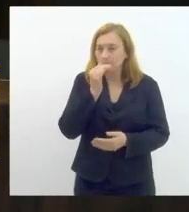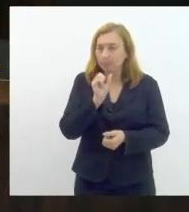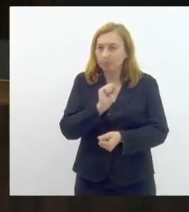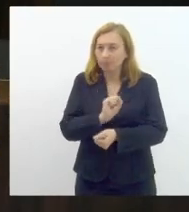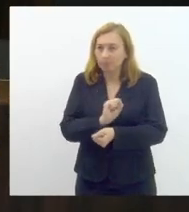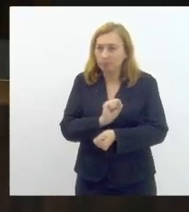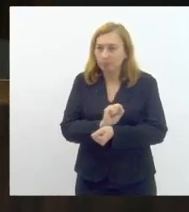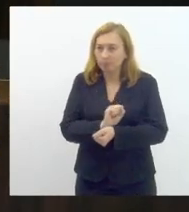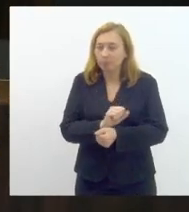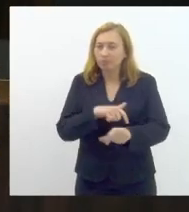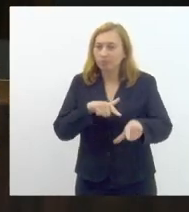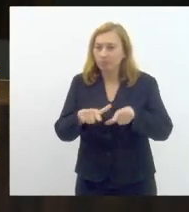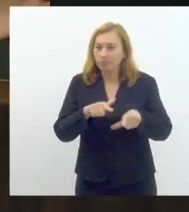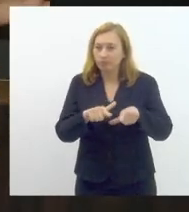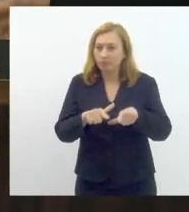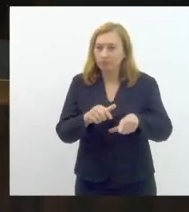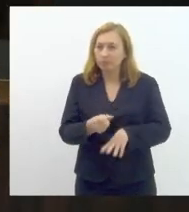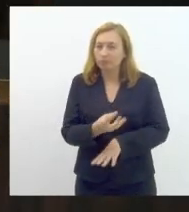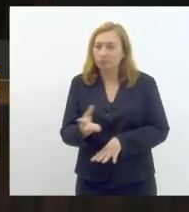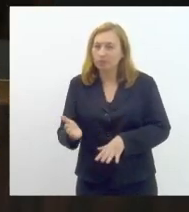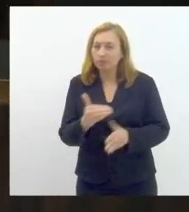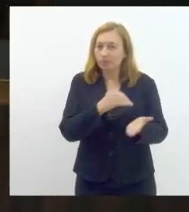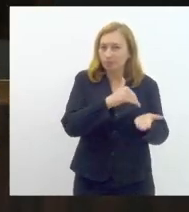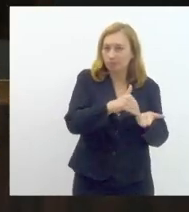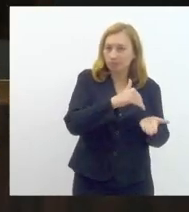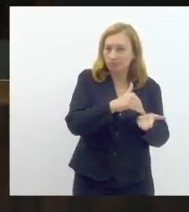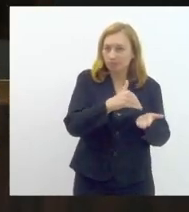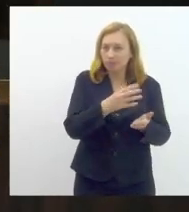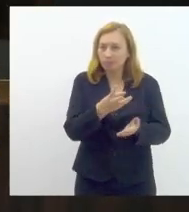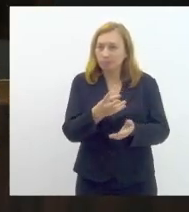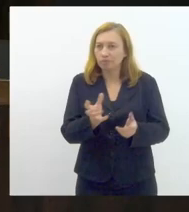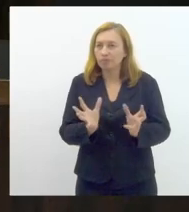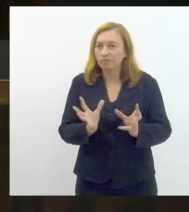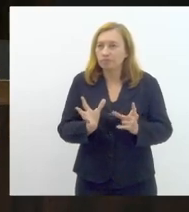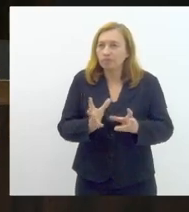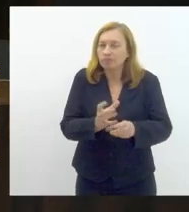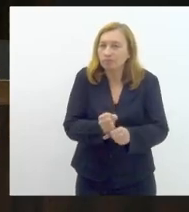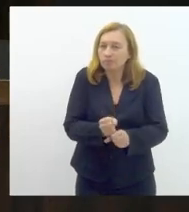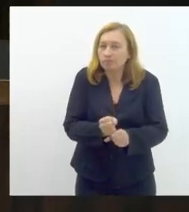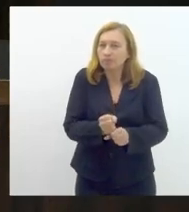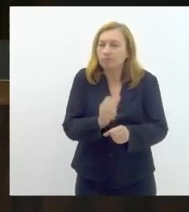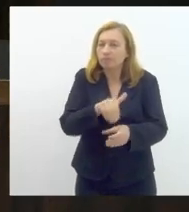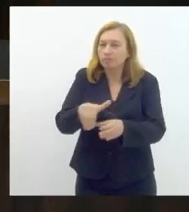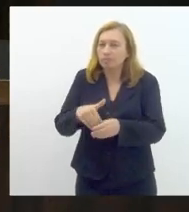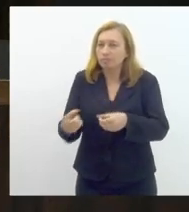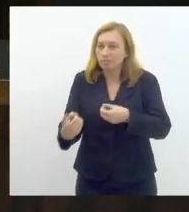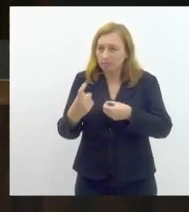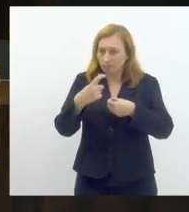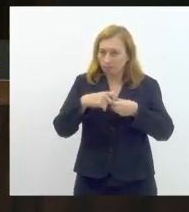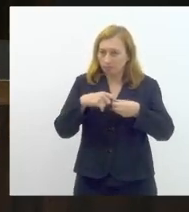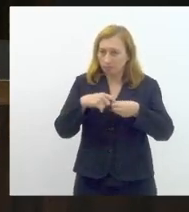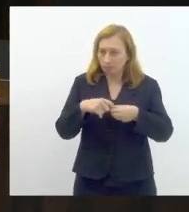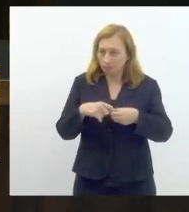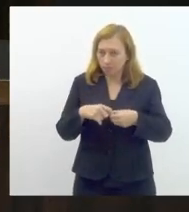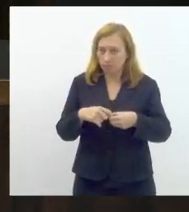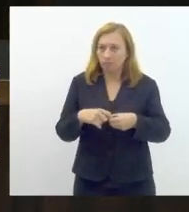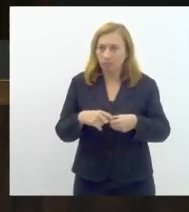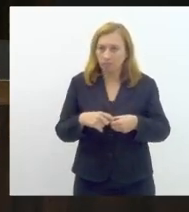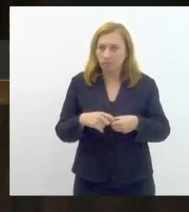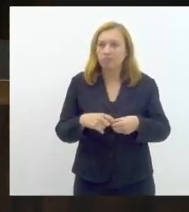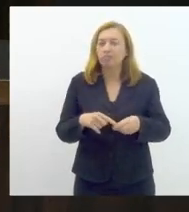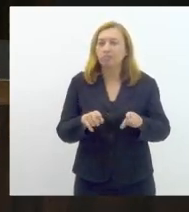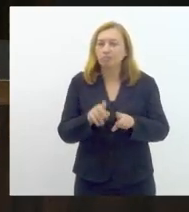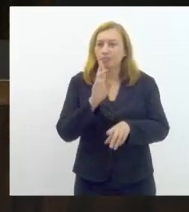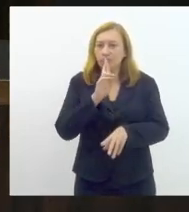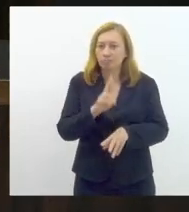os trabalhos da sessão enquanto os secretários fazem a contagem do voto. Quando retornarmos com a sessão, já retornamos também